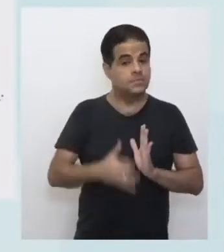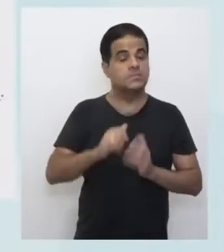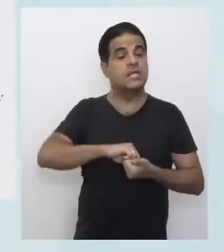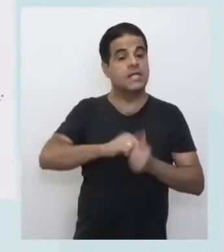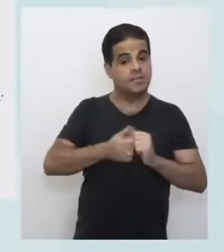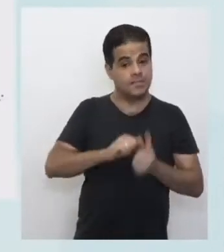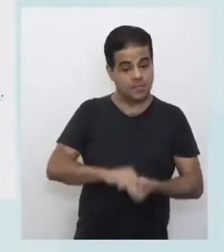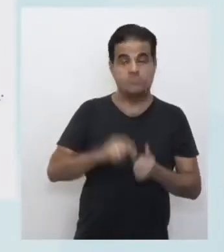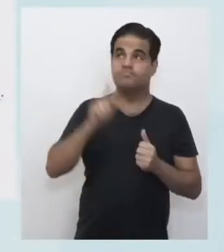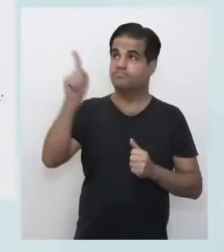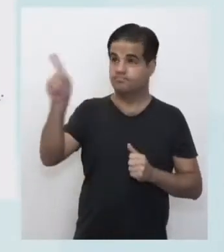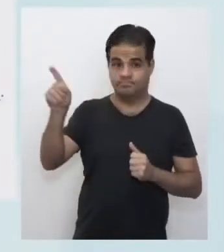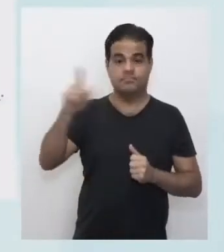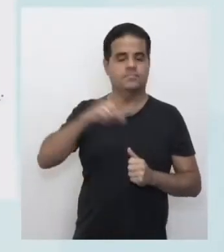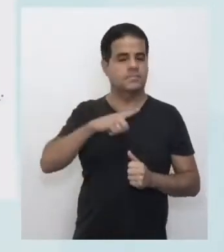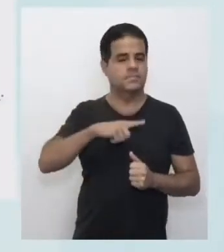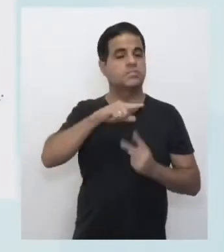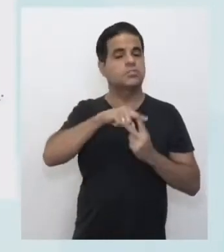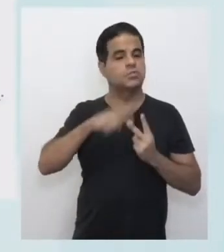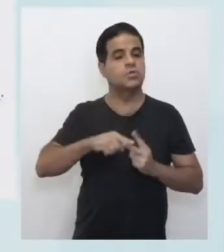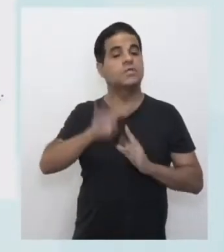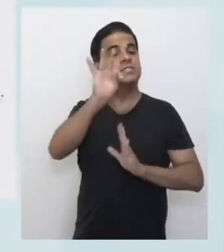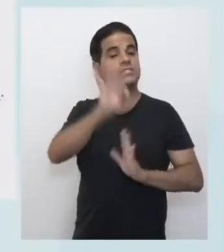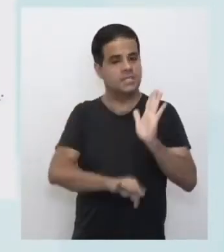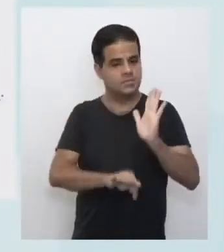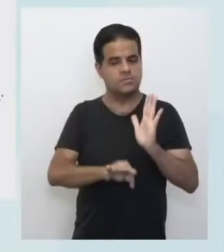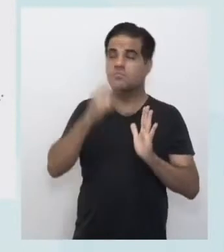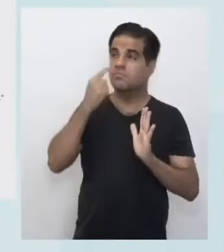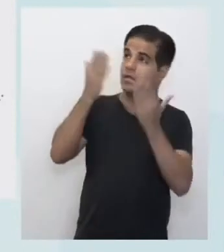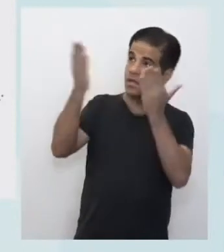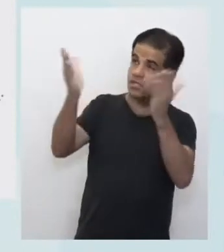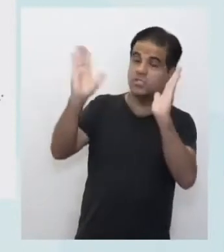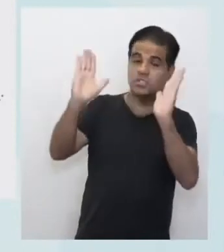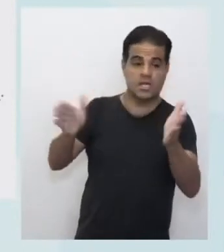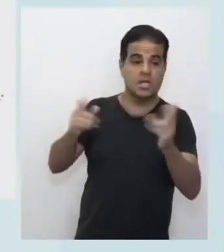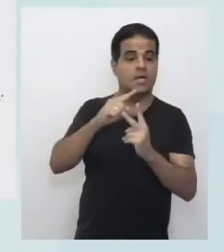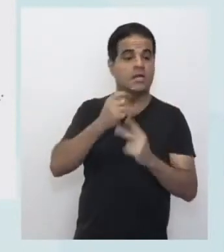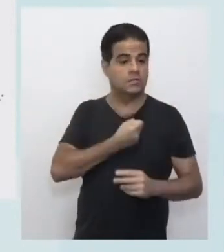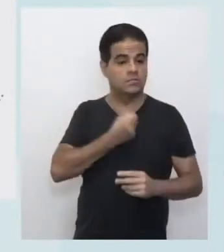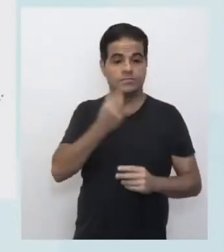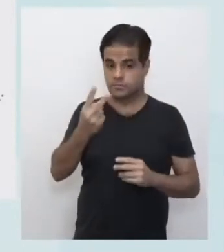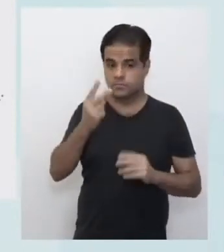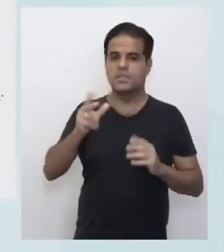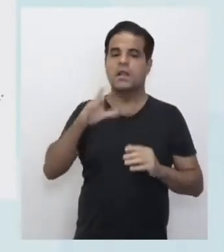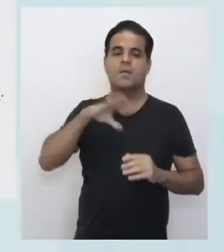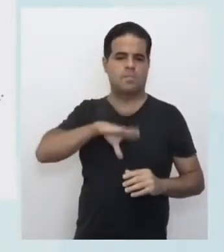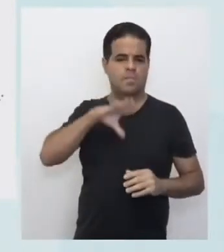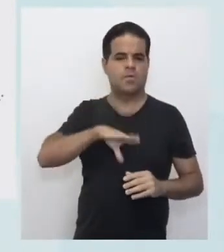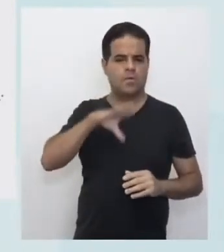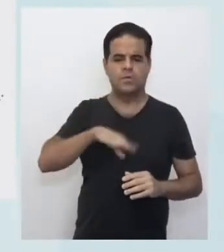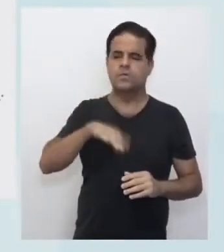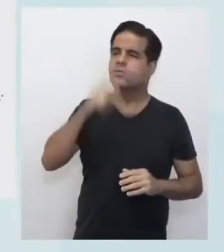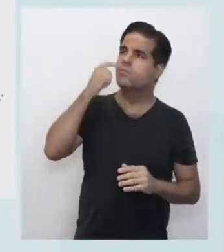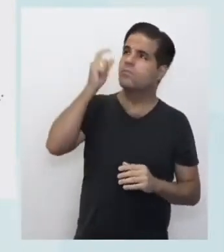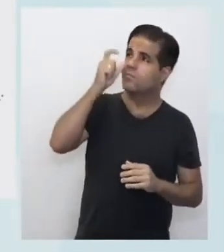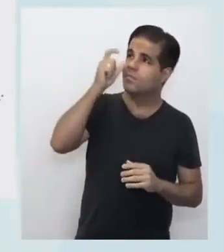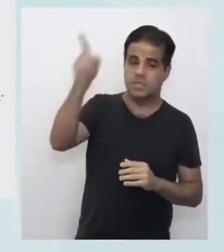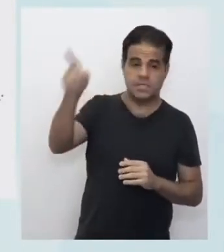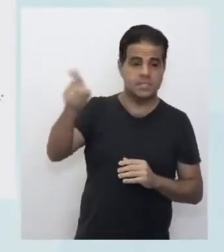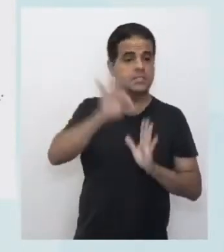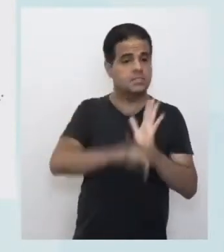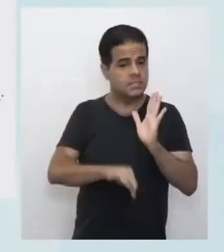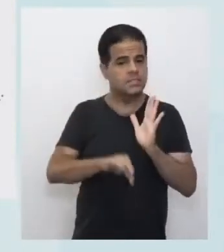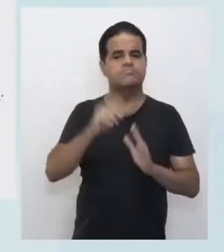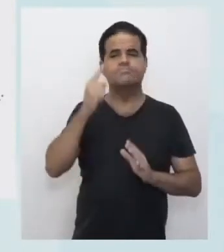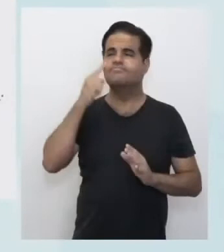pouquinho, agora a gente tem dois textos, ó. Você vê que na tela já está ali na questão 2, está em português mesmo, ó. Observe brevemente os textos 1 e 2 e sublinhe